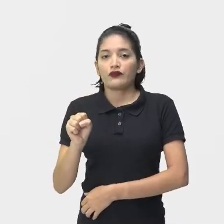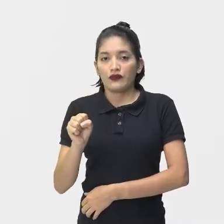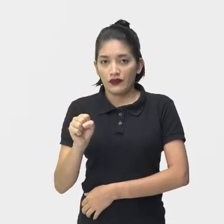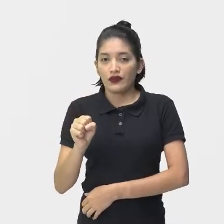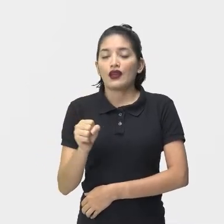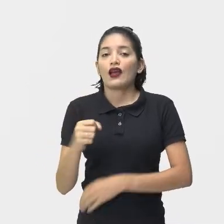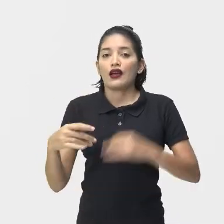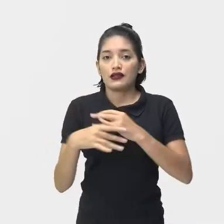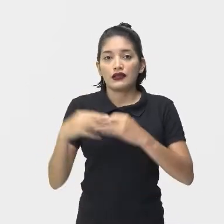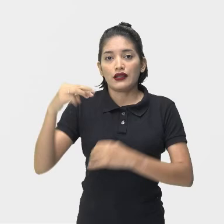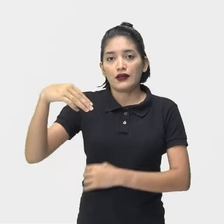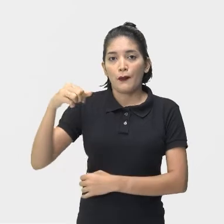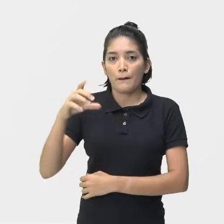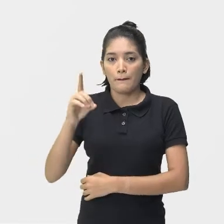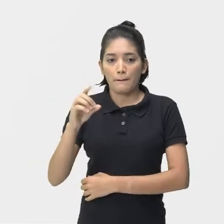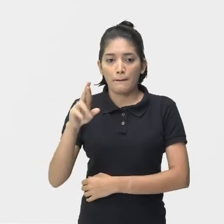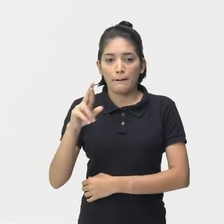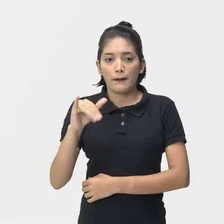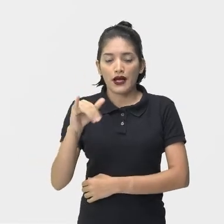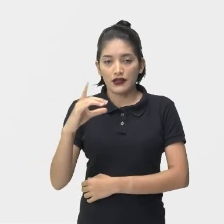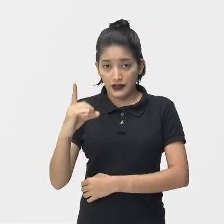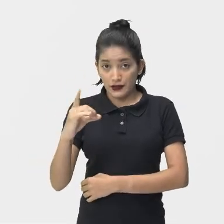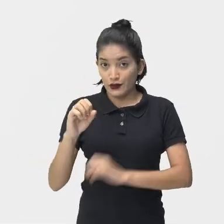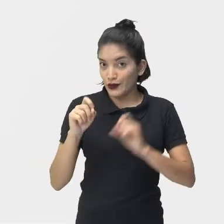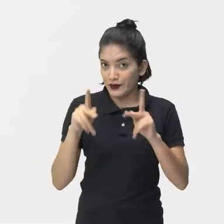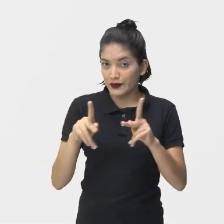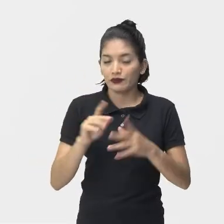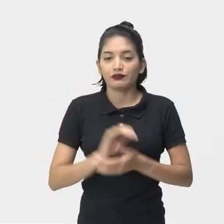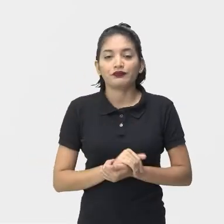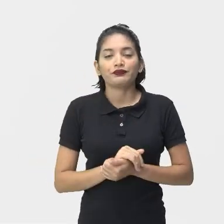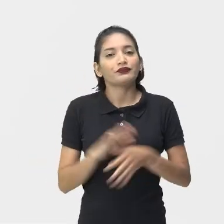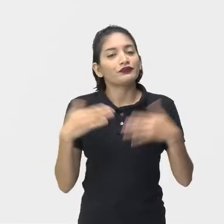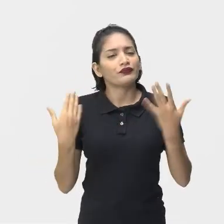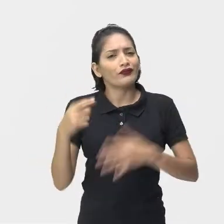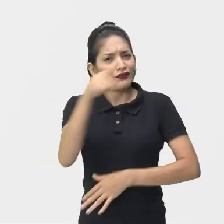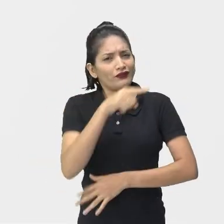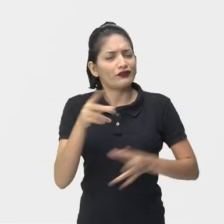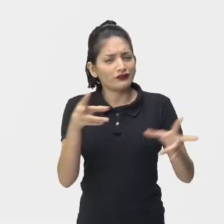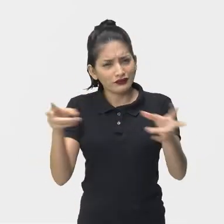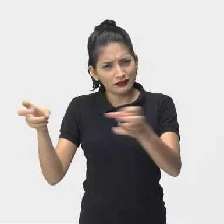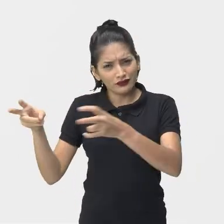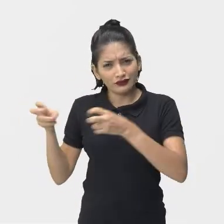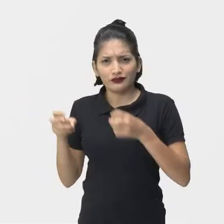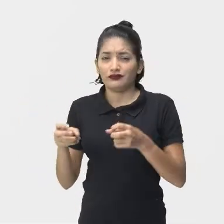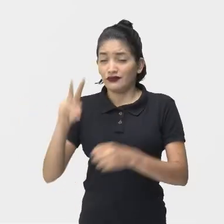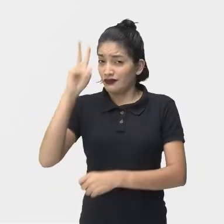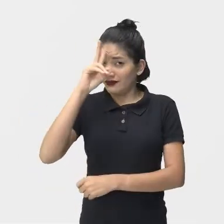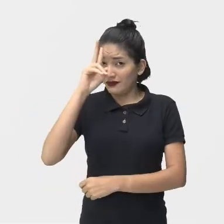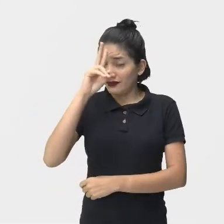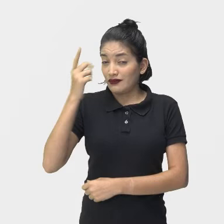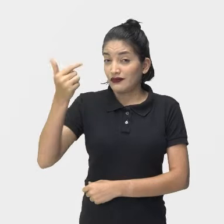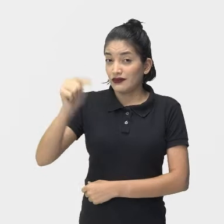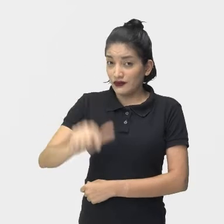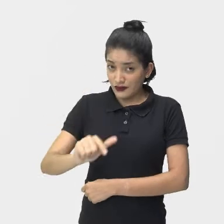semana iremos a Madrid, tá certo? Então, para você observar, lembrando aí